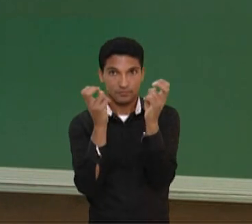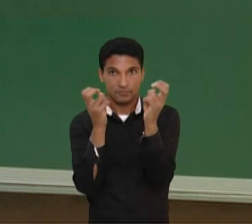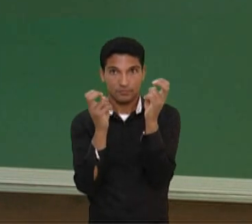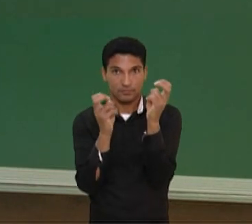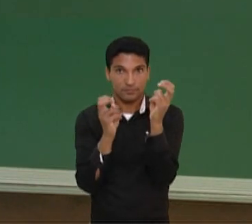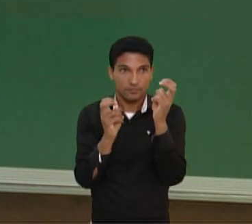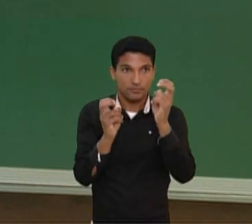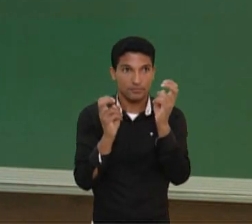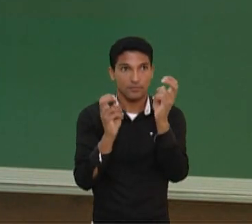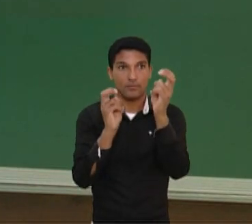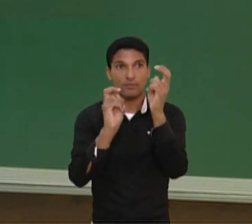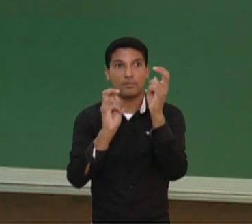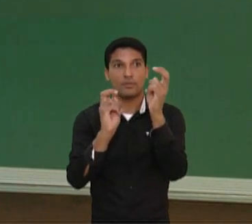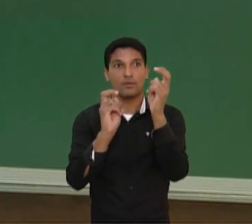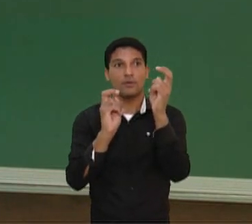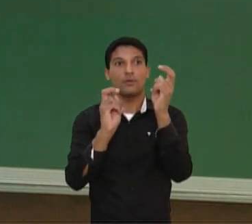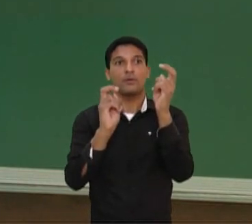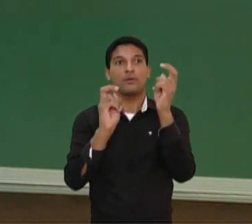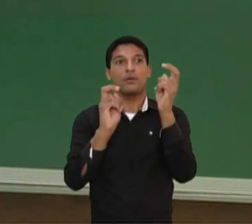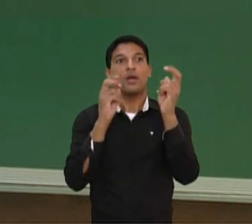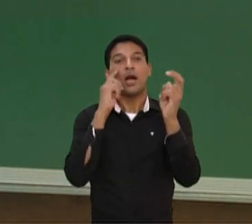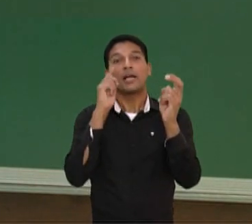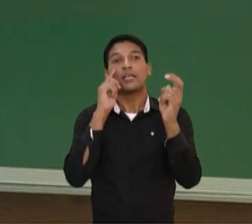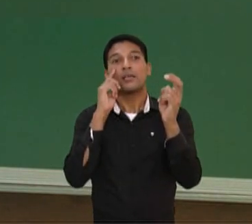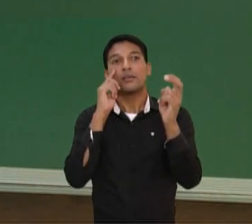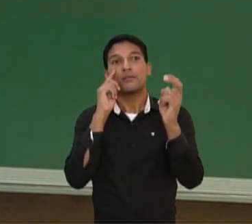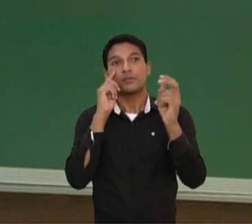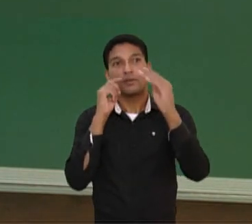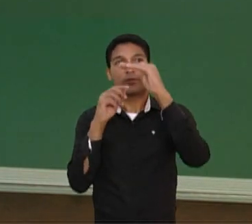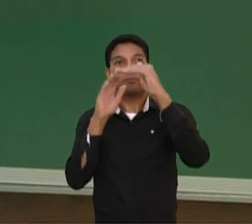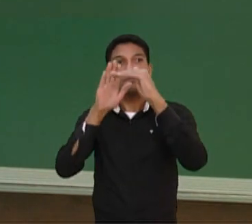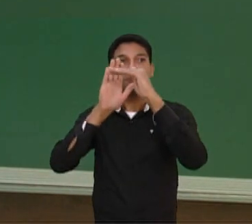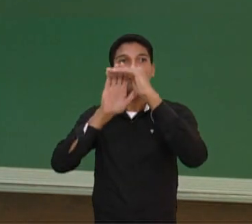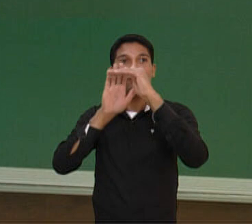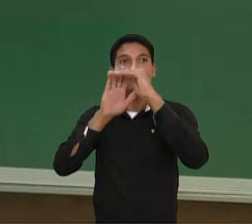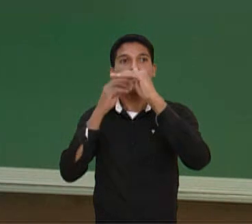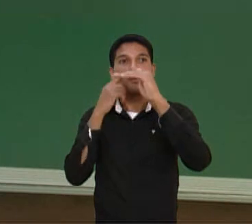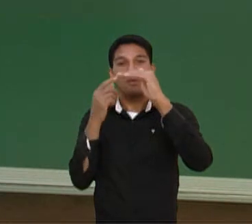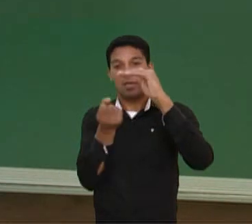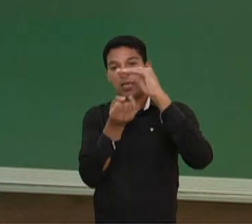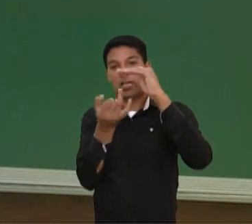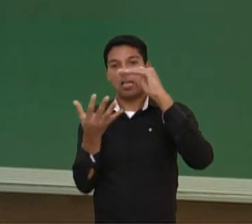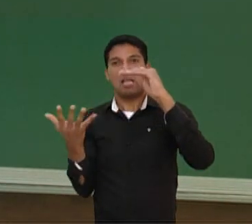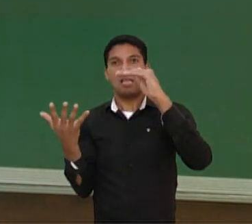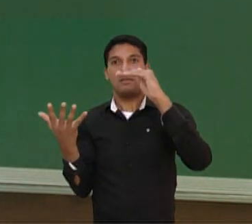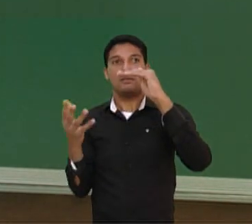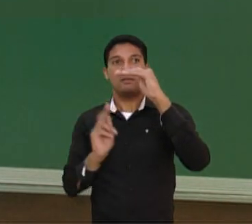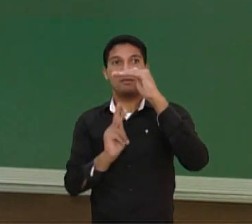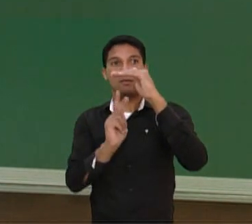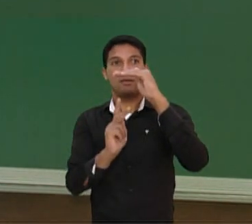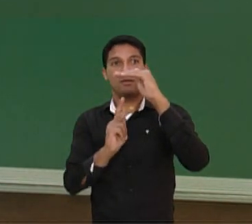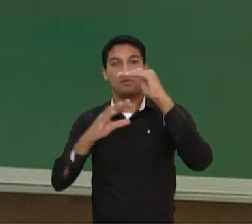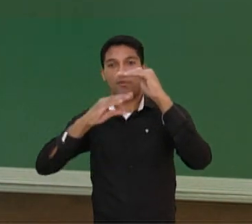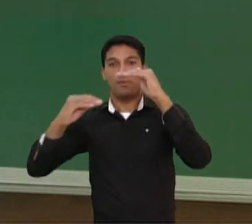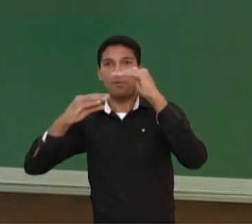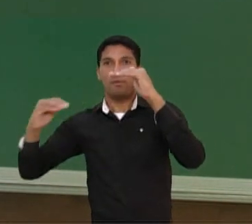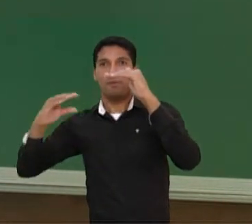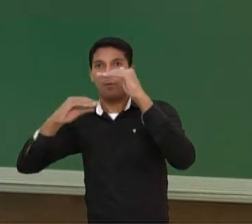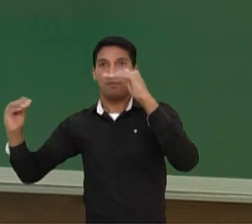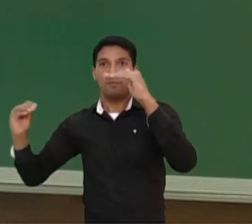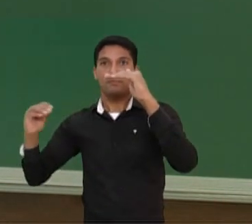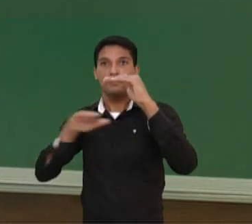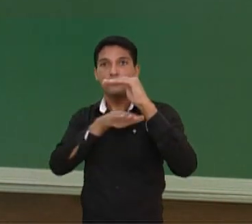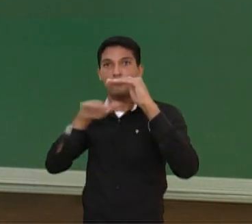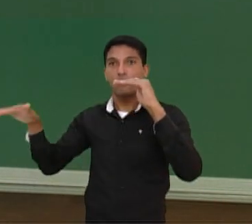que um elemento que se repita, eu vou dividindo aqui por todos que se repetem, ok? Vamos dar uma olhada aqui num exemplo.